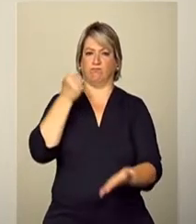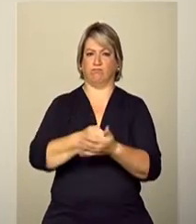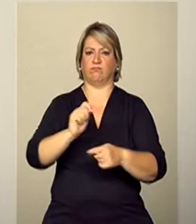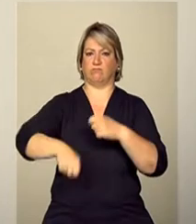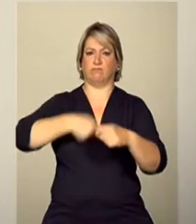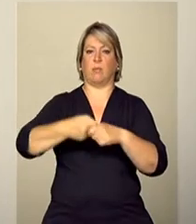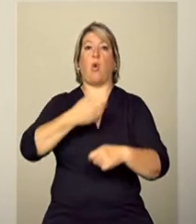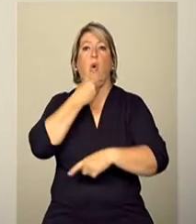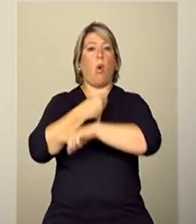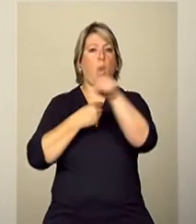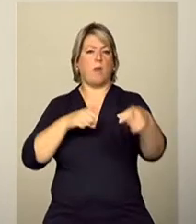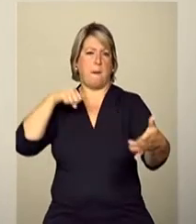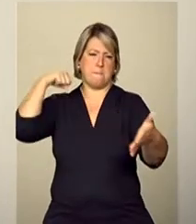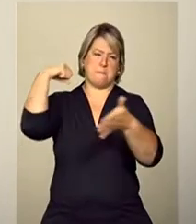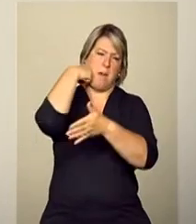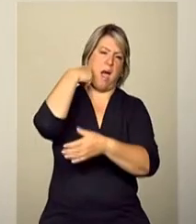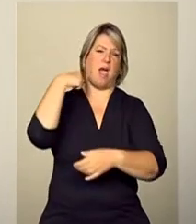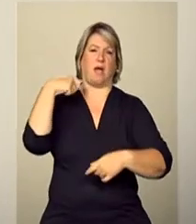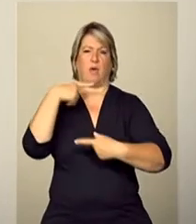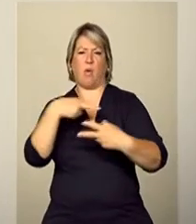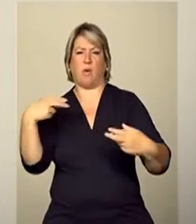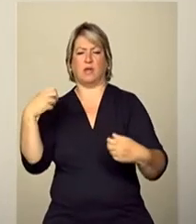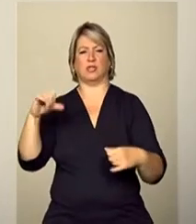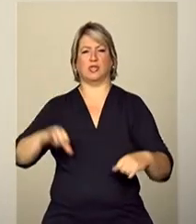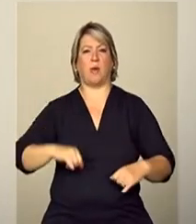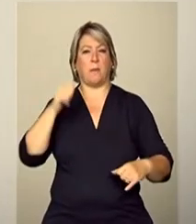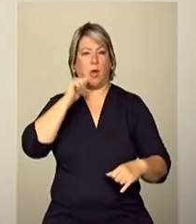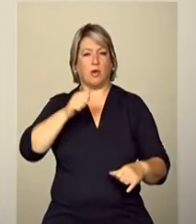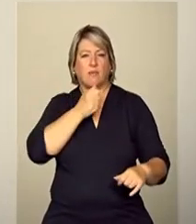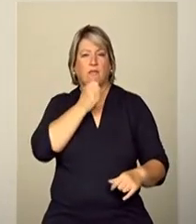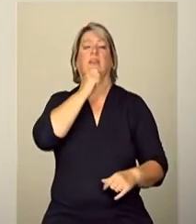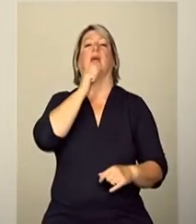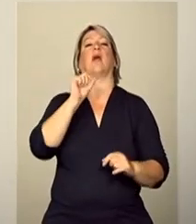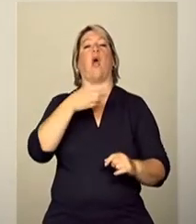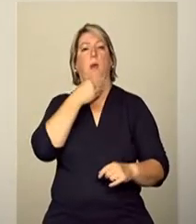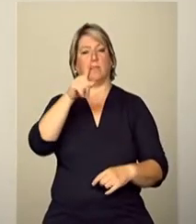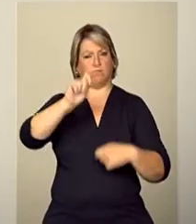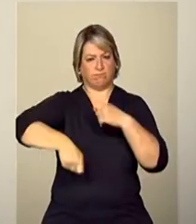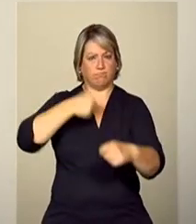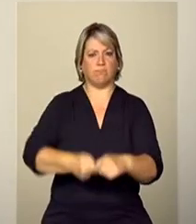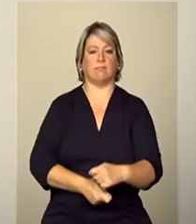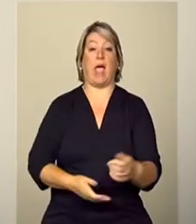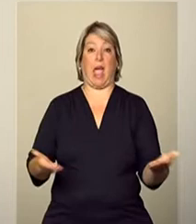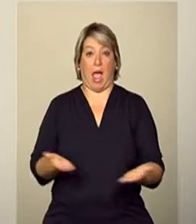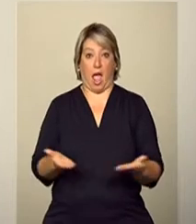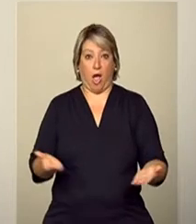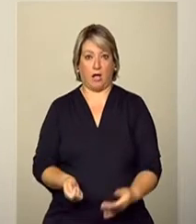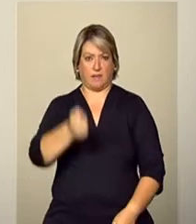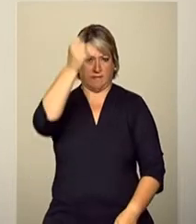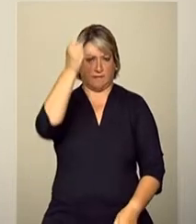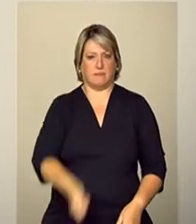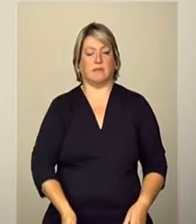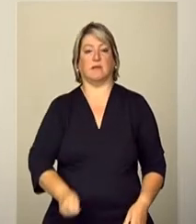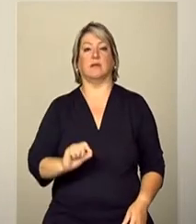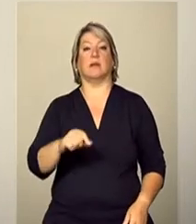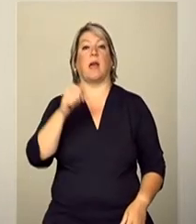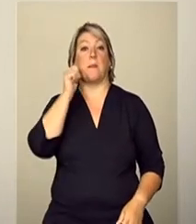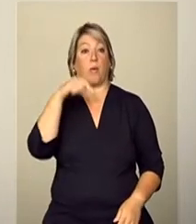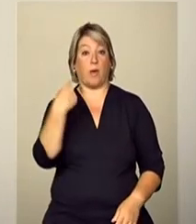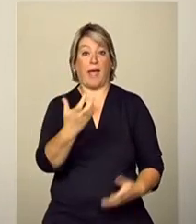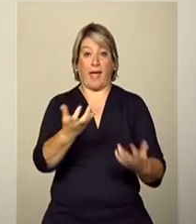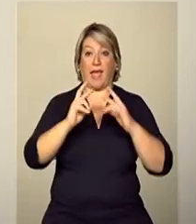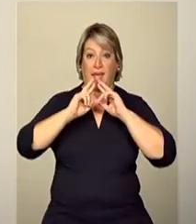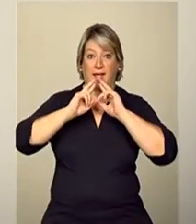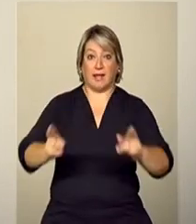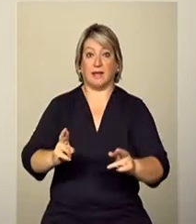os homens que agridem as mulheres agora nós vamos apoiar com mais firmeza ainda as mulheres que querem fazer